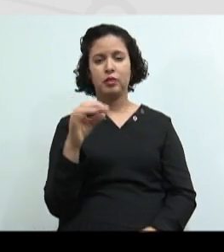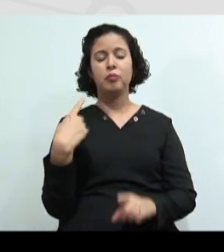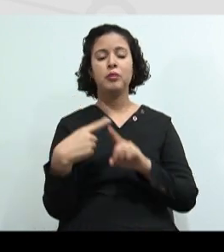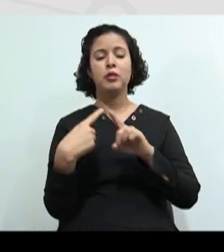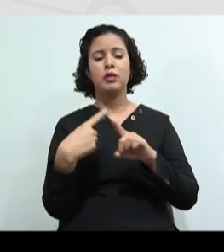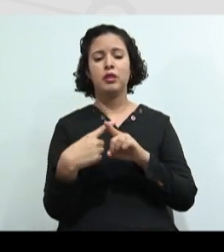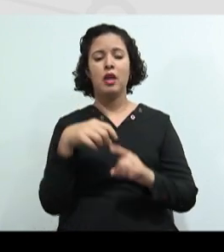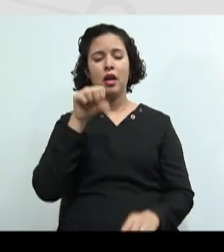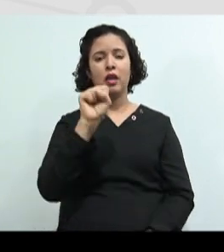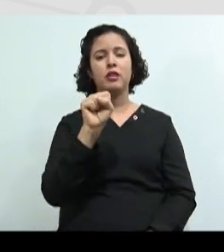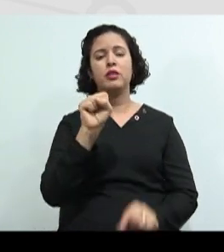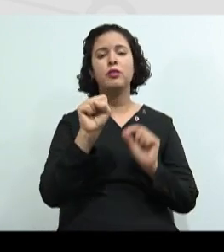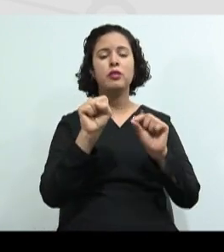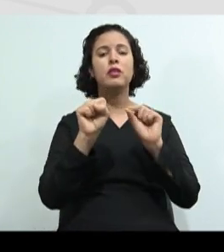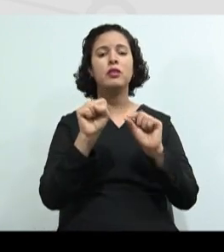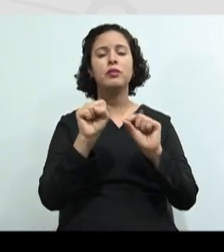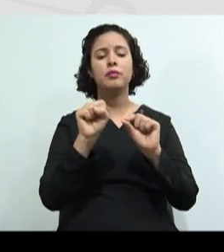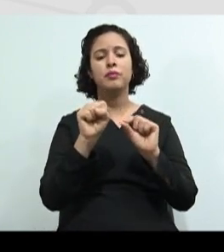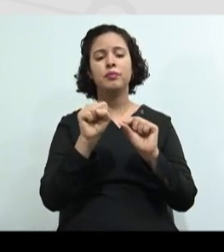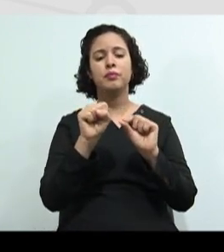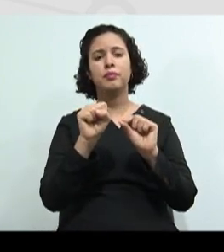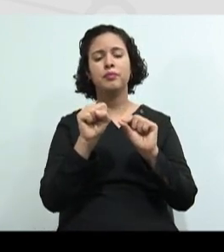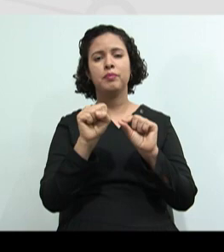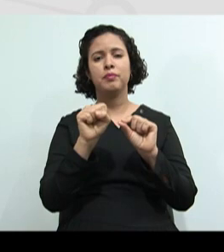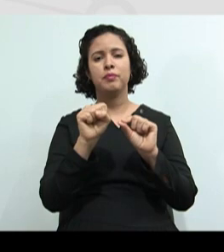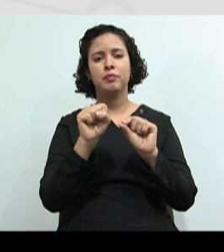o primeiro S, elas precisam ser